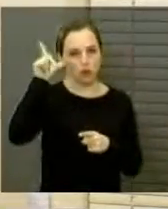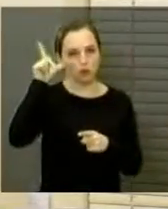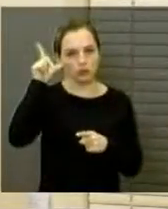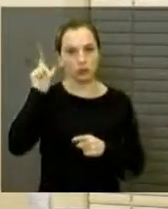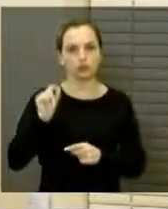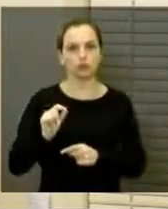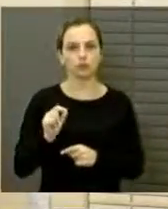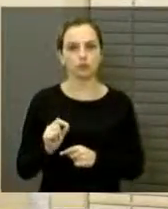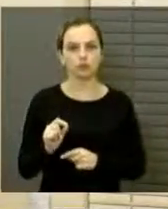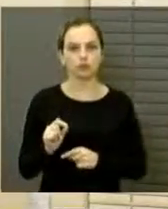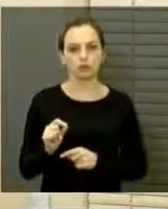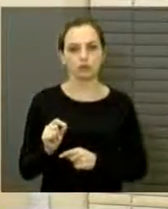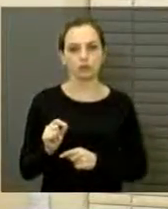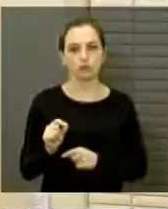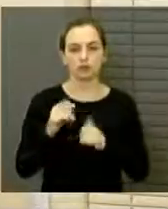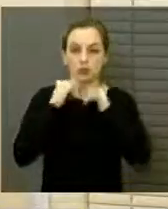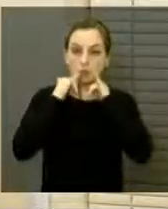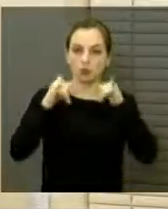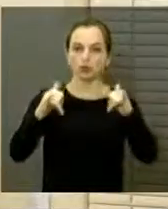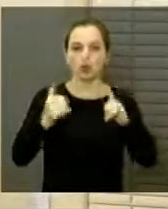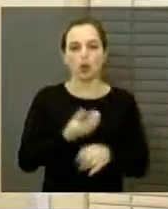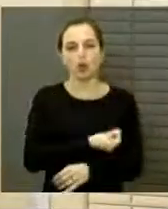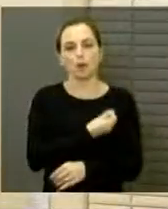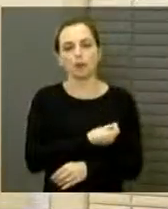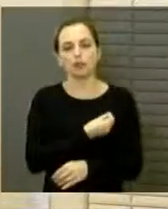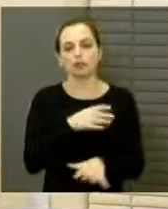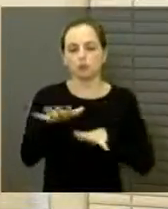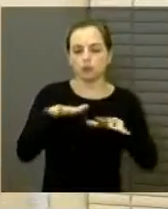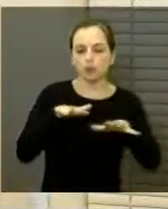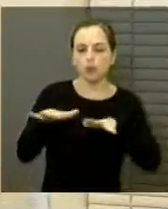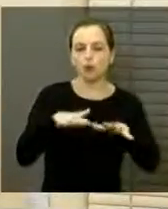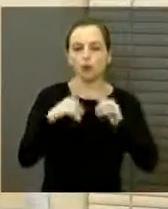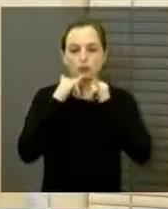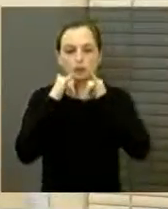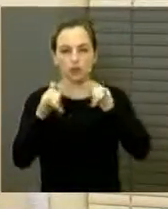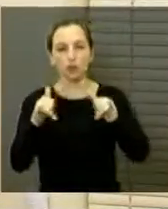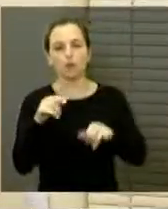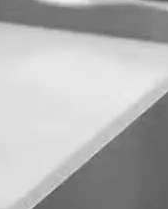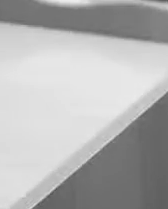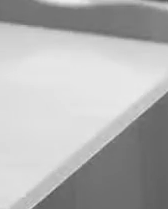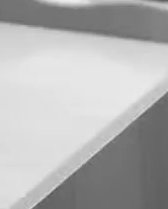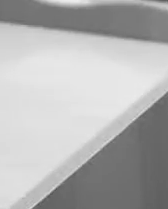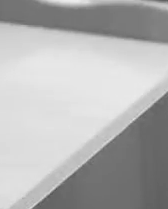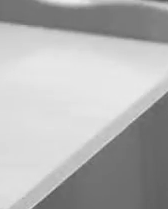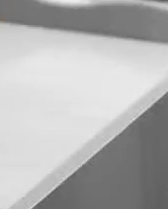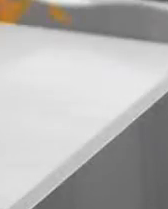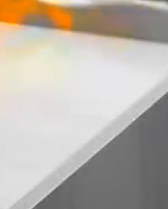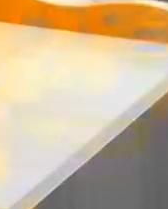acabou o tempo, divulgado, participe do ato, procure se informar que dá tempo. Obrigada.